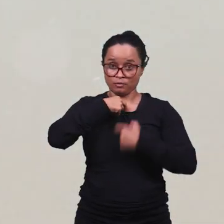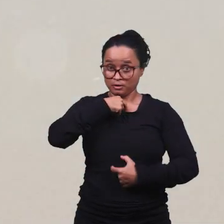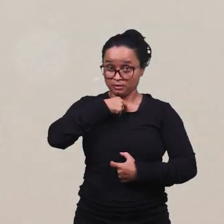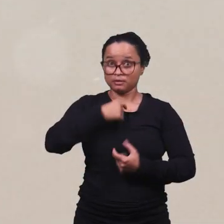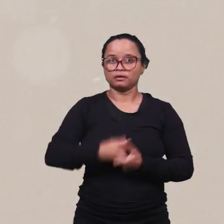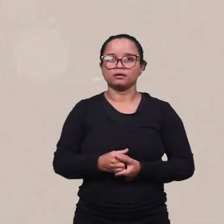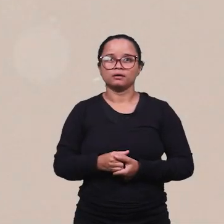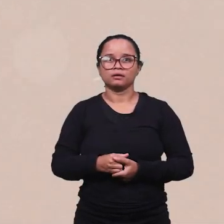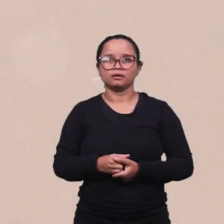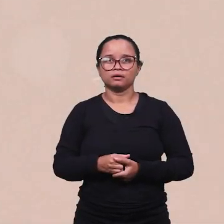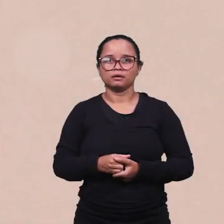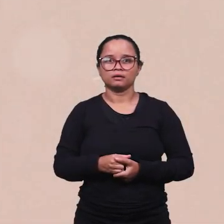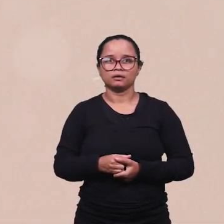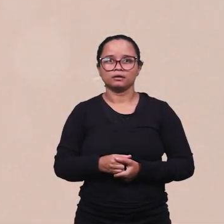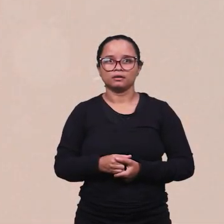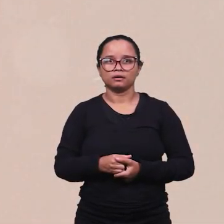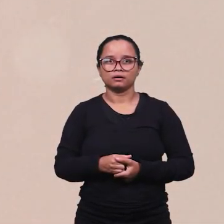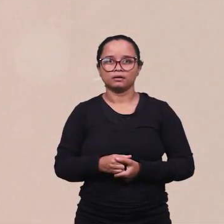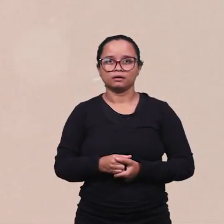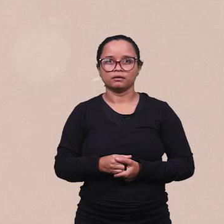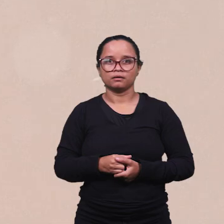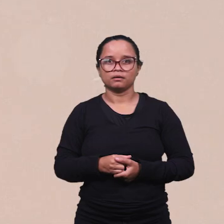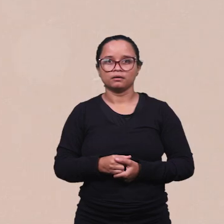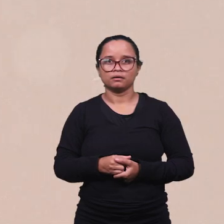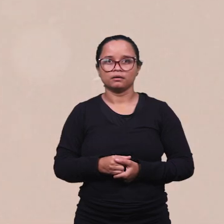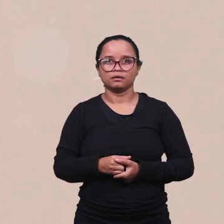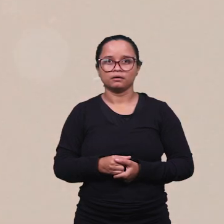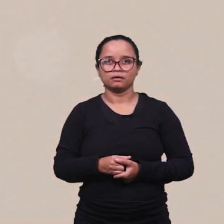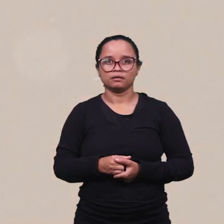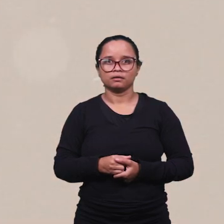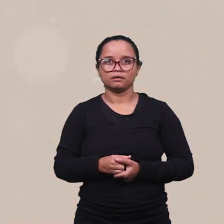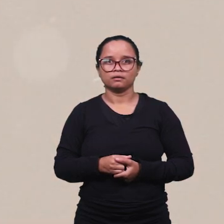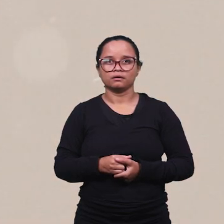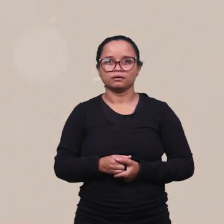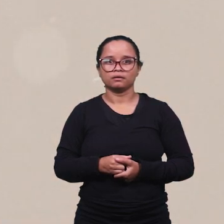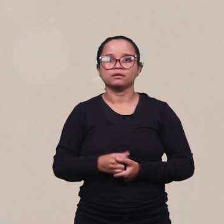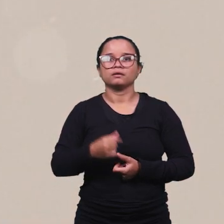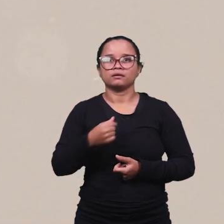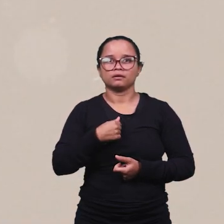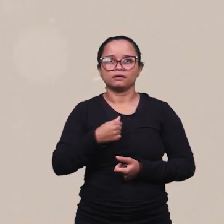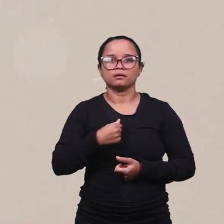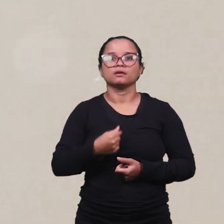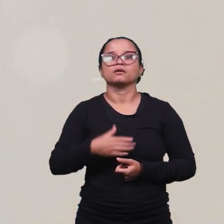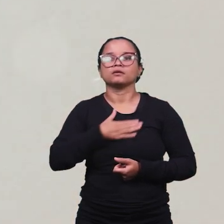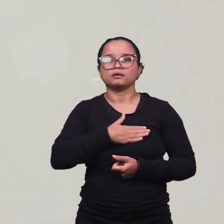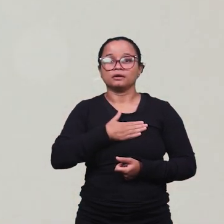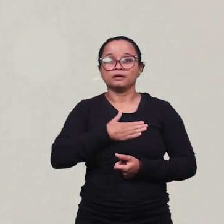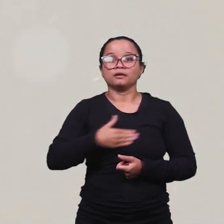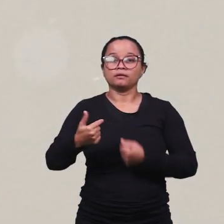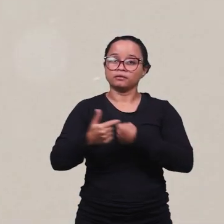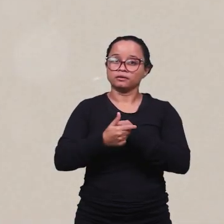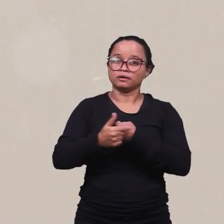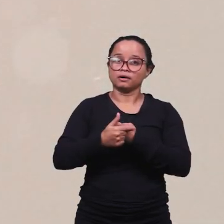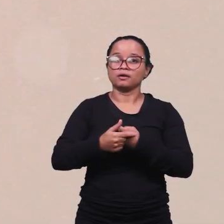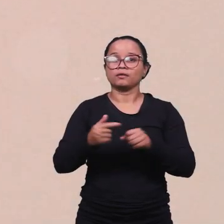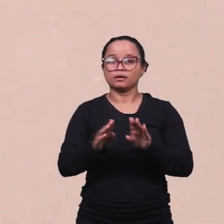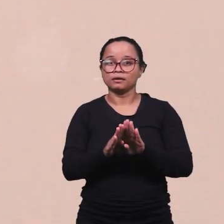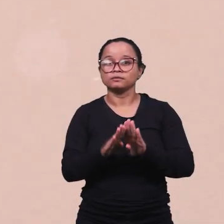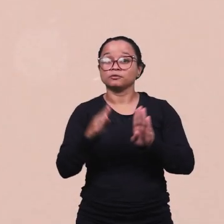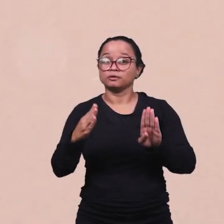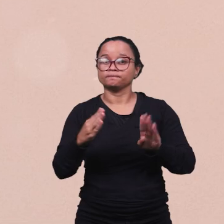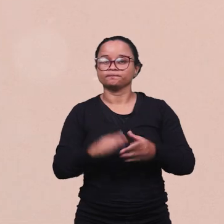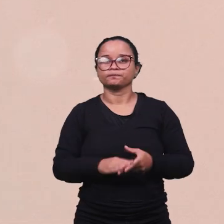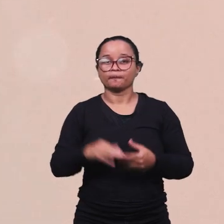Eu sou obreiro. E o que eu dou assistência na igreja, meus filhos mais é na portaria.